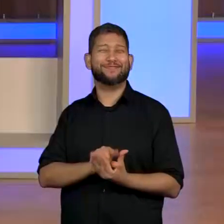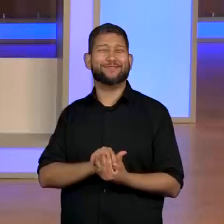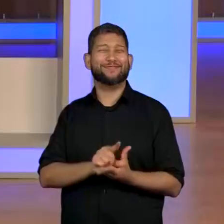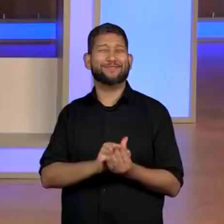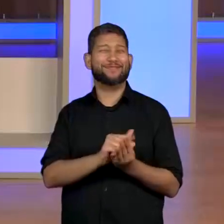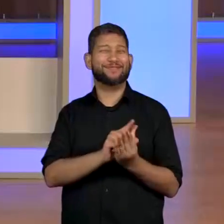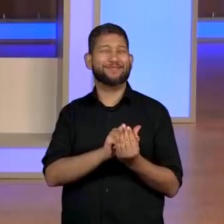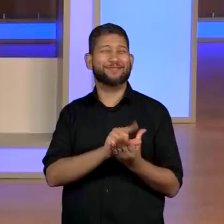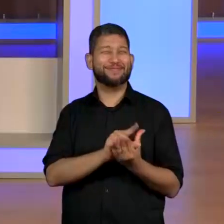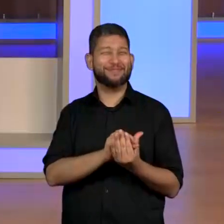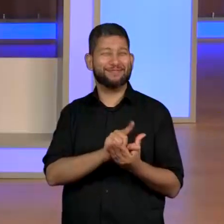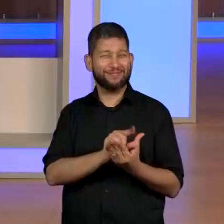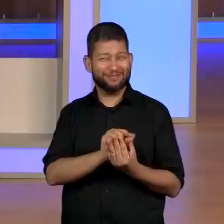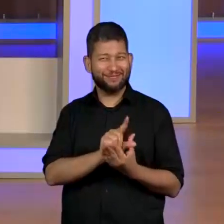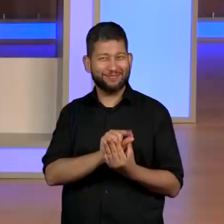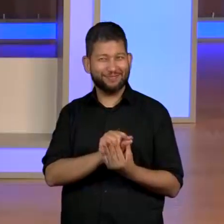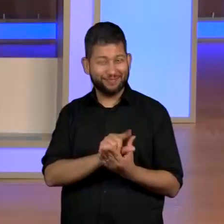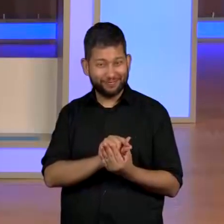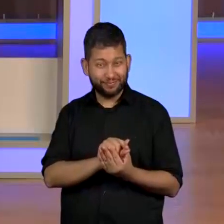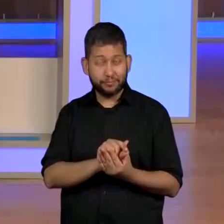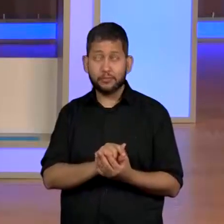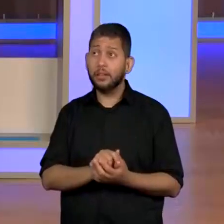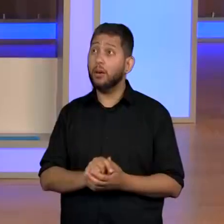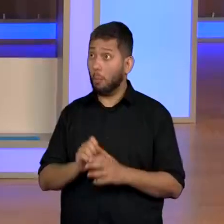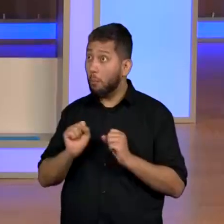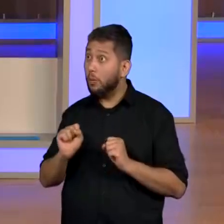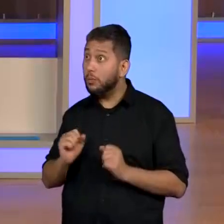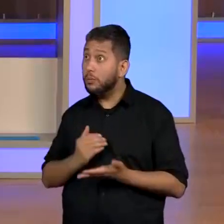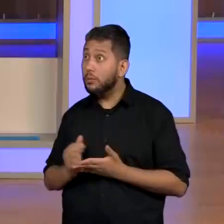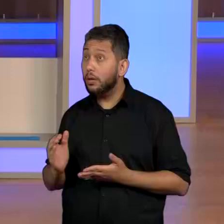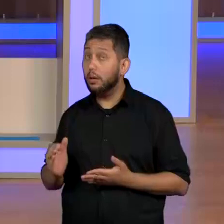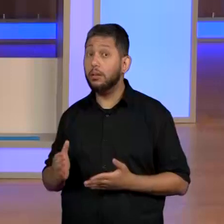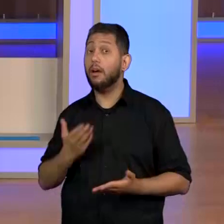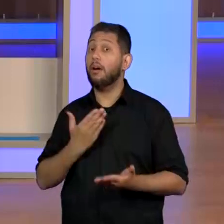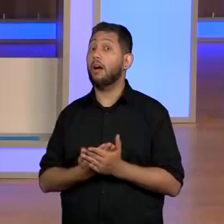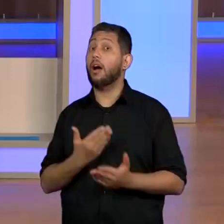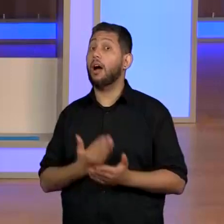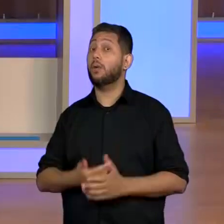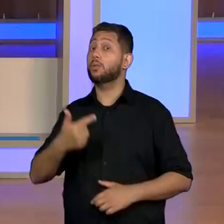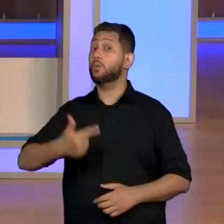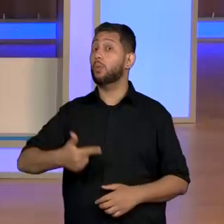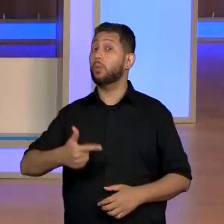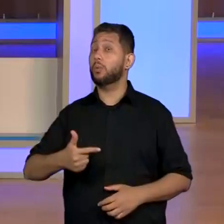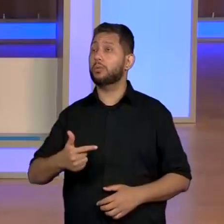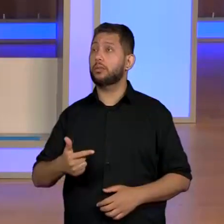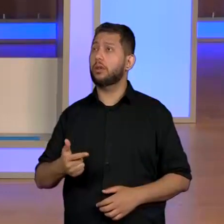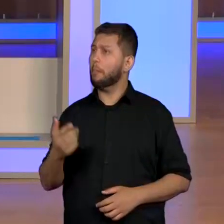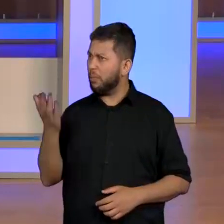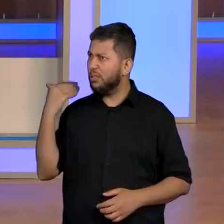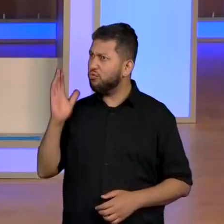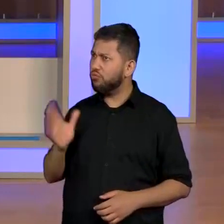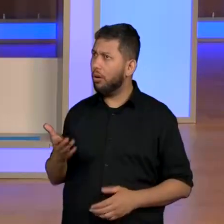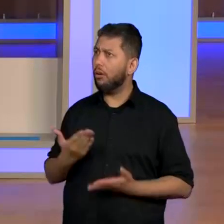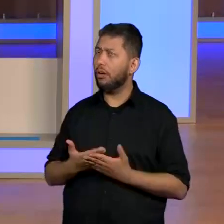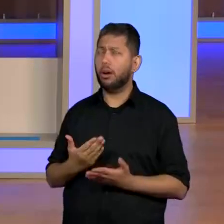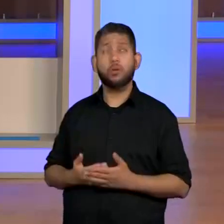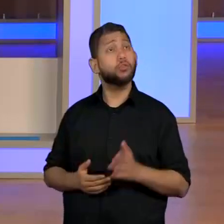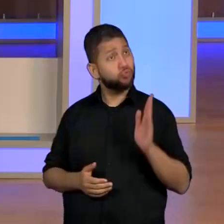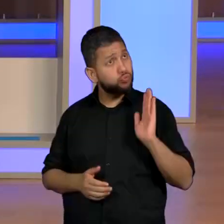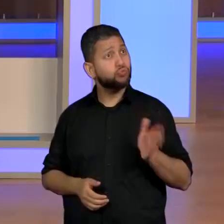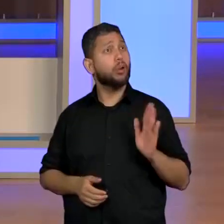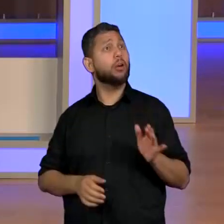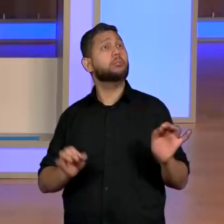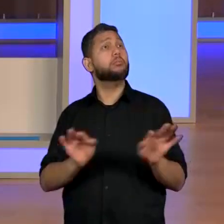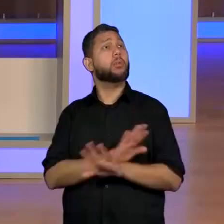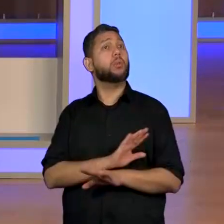preparada você viu aí que é aprendendo a fazer Origami 2 Então quer dizer que a gente já teve uma aula e já teve uma aula de origami aqui